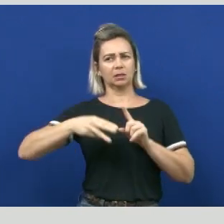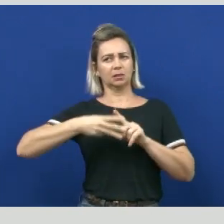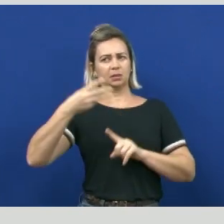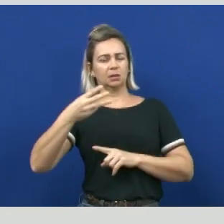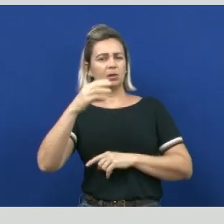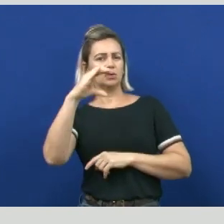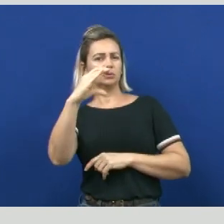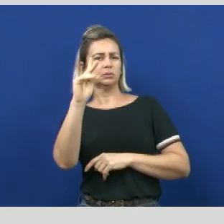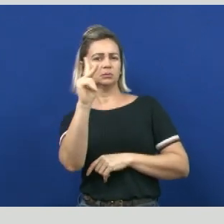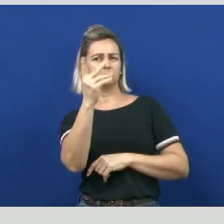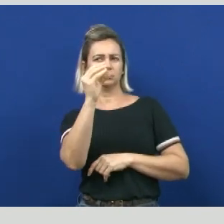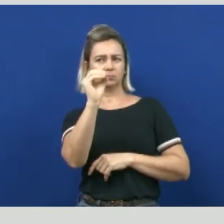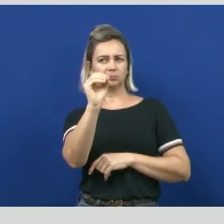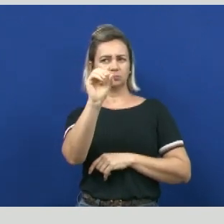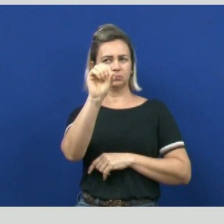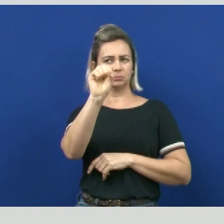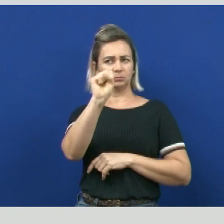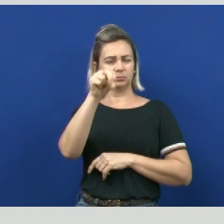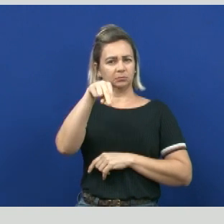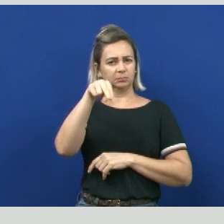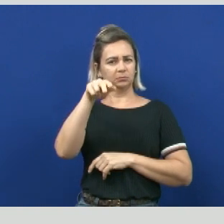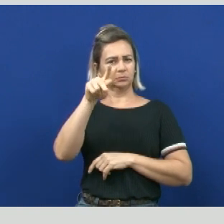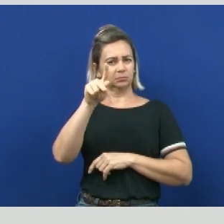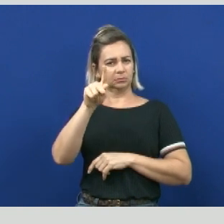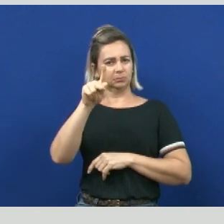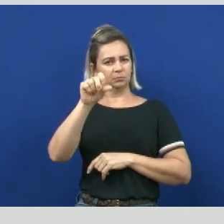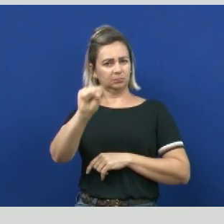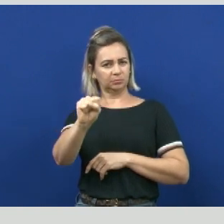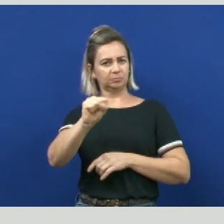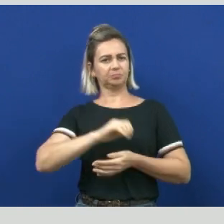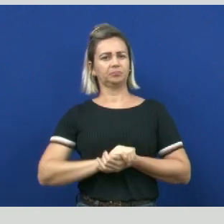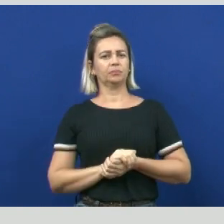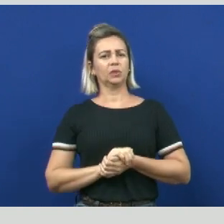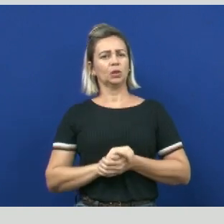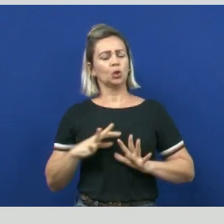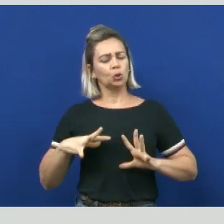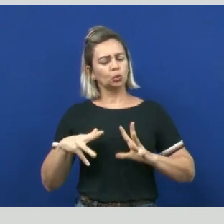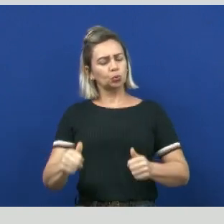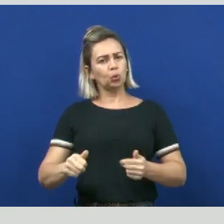oxigênio, nitrogênio, fósforo e enxofre. Falamos que esses elementos